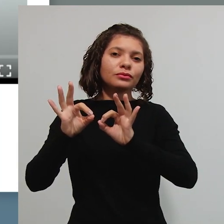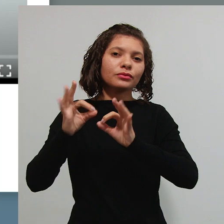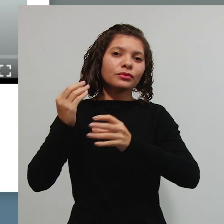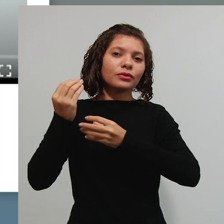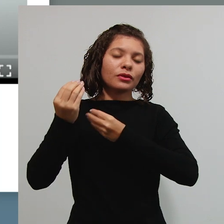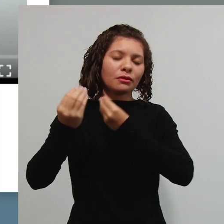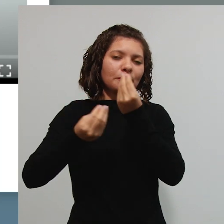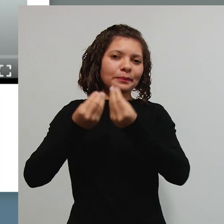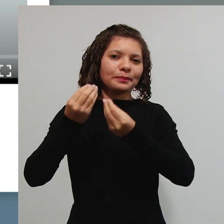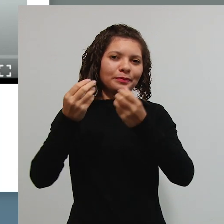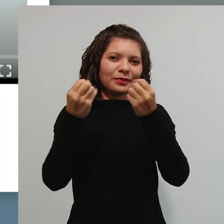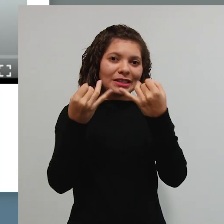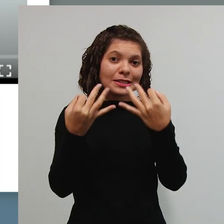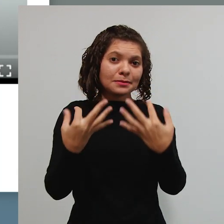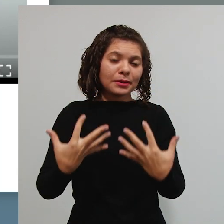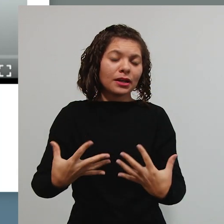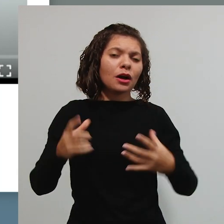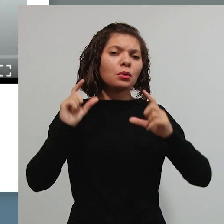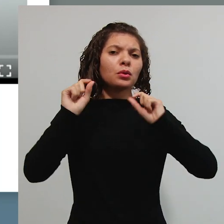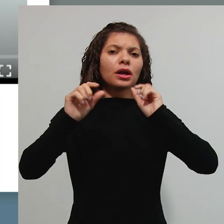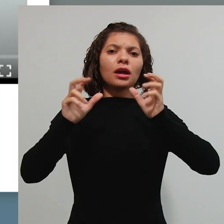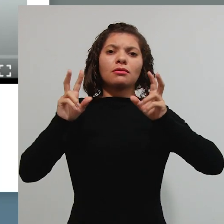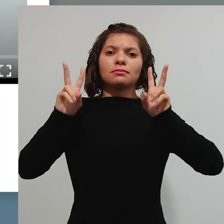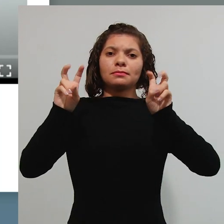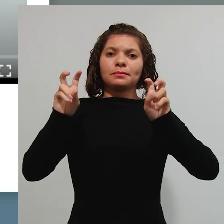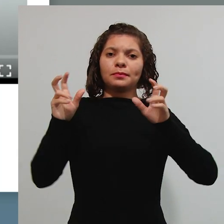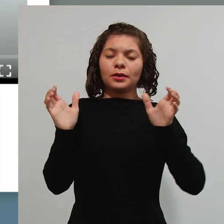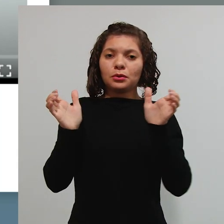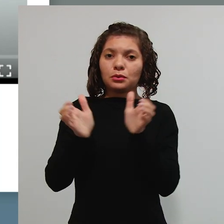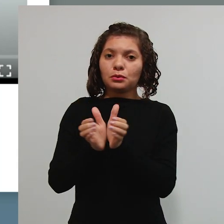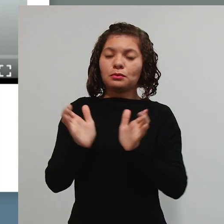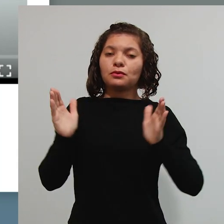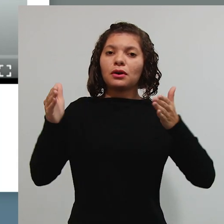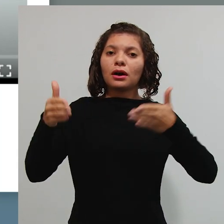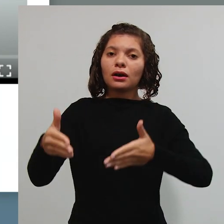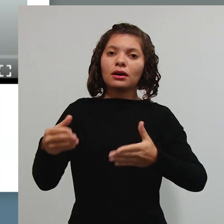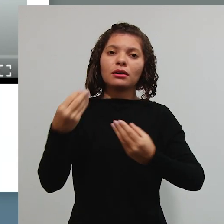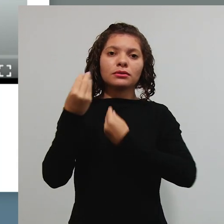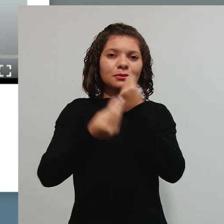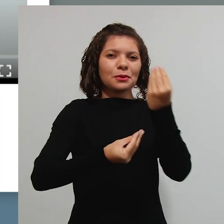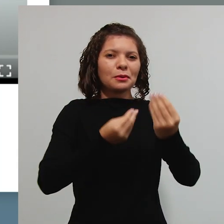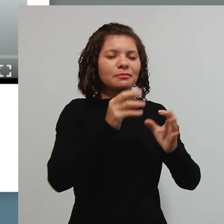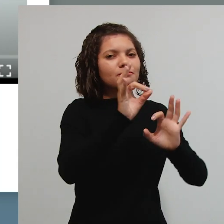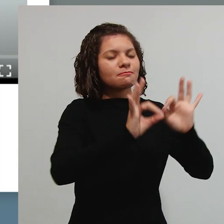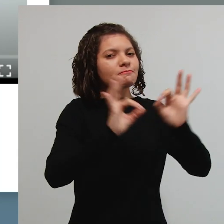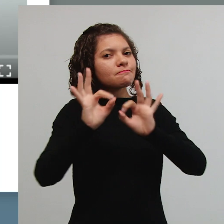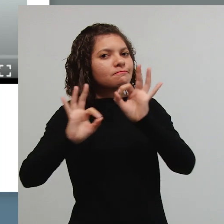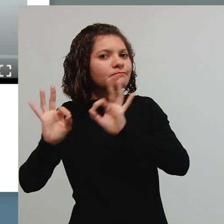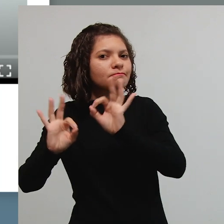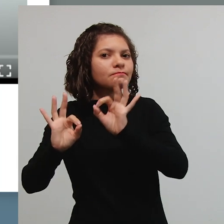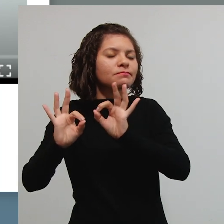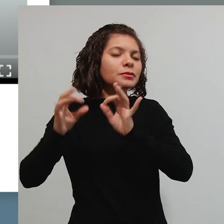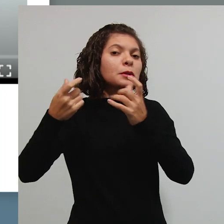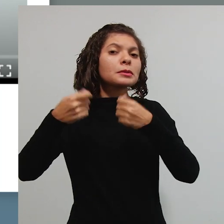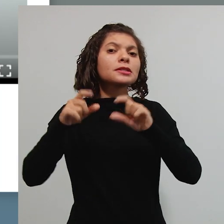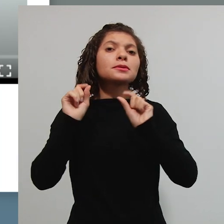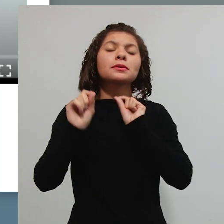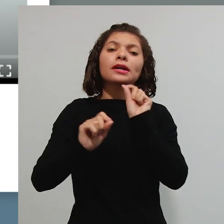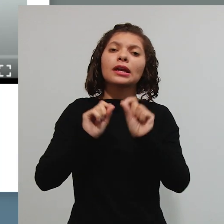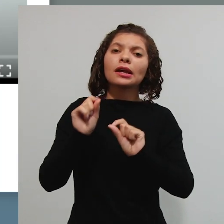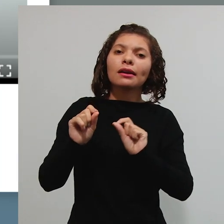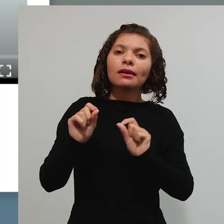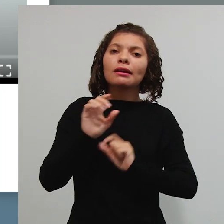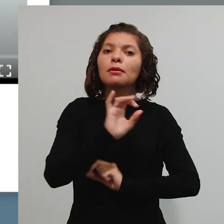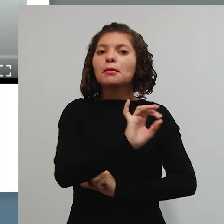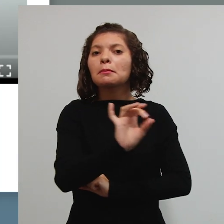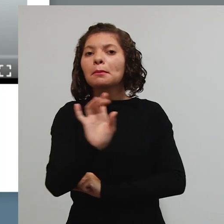mas explanando o que são grupos focais, como eles se organizam, como que você pode, quais as competências do grupo, quem são